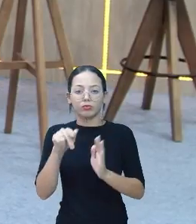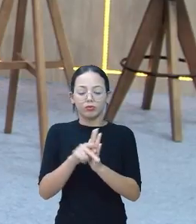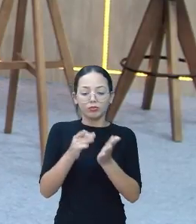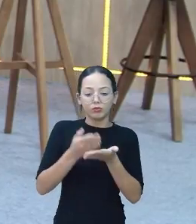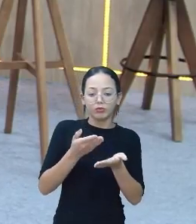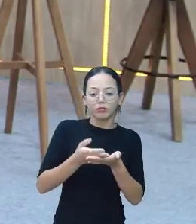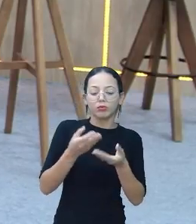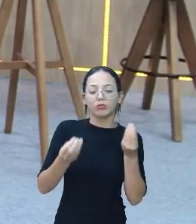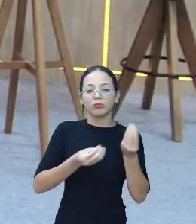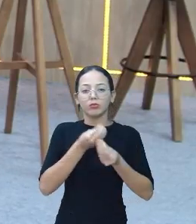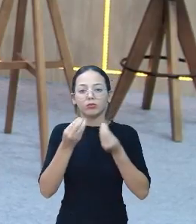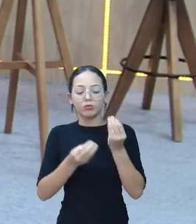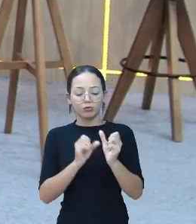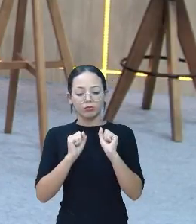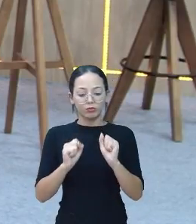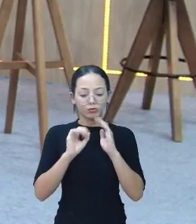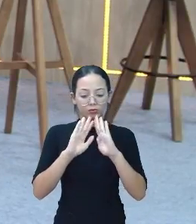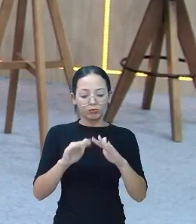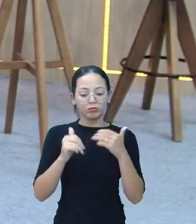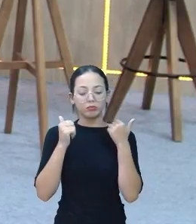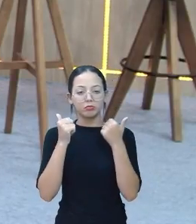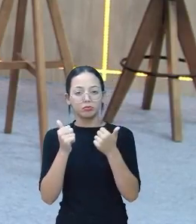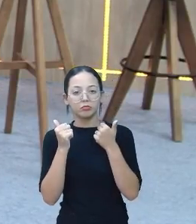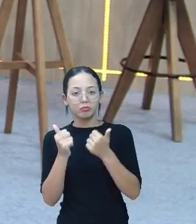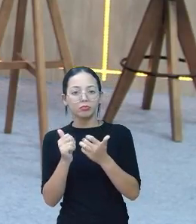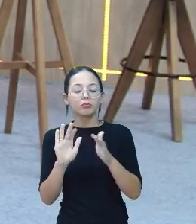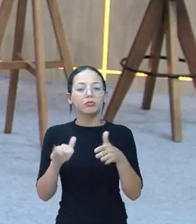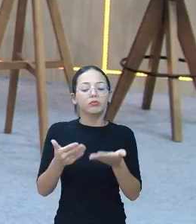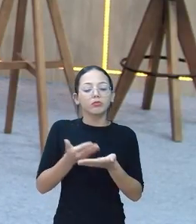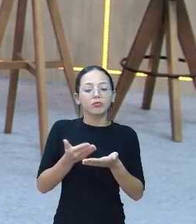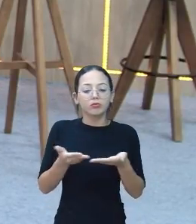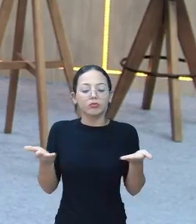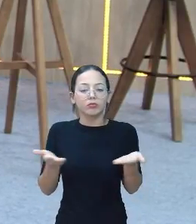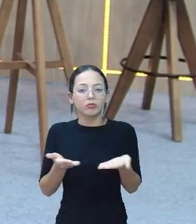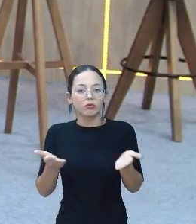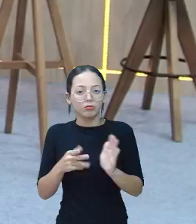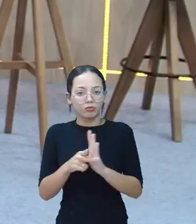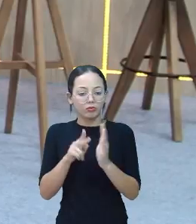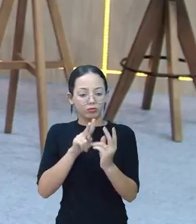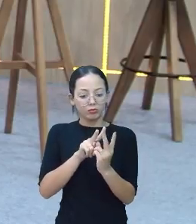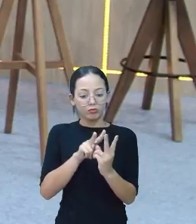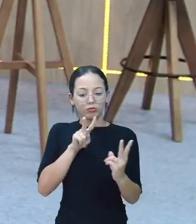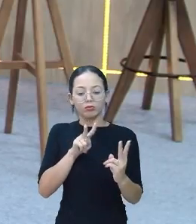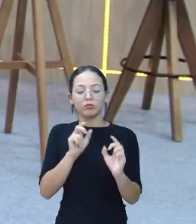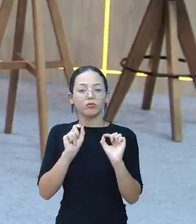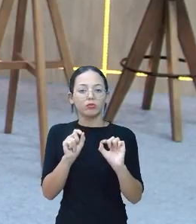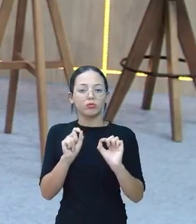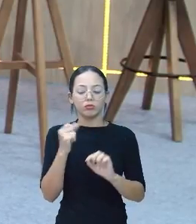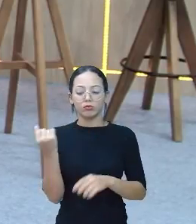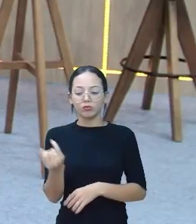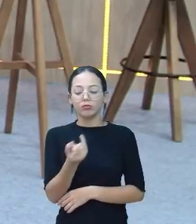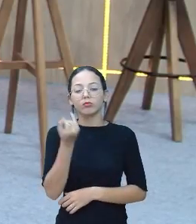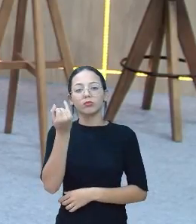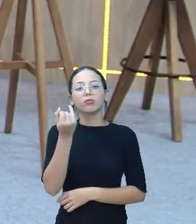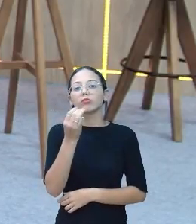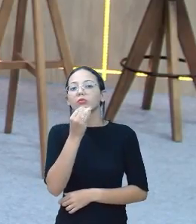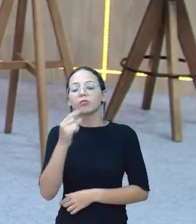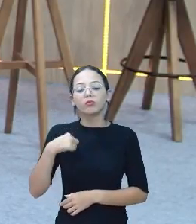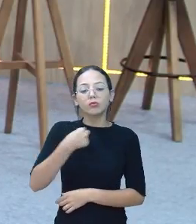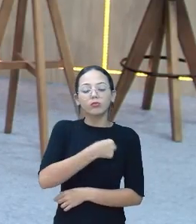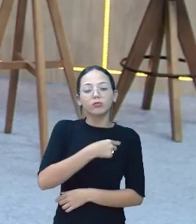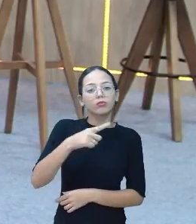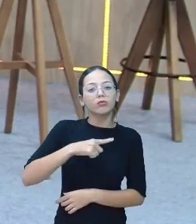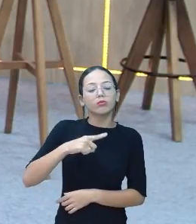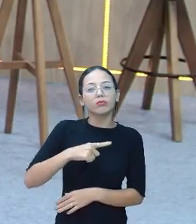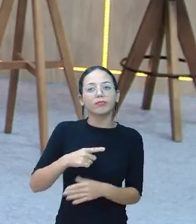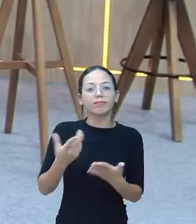de como ela pode melhorar cada vez mais, né? Então, essa aula nesse formato digital, ela é muito importante para que a gente tenha